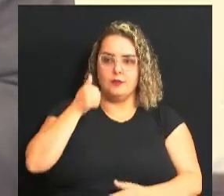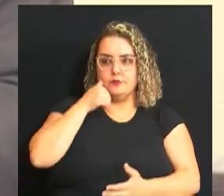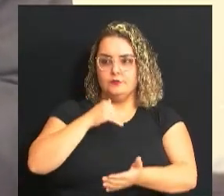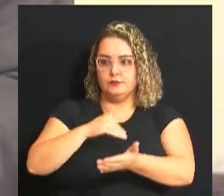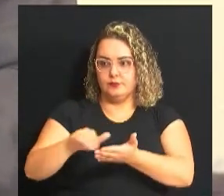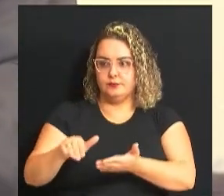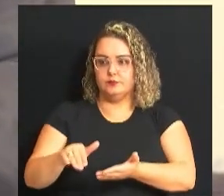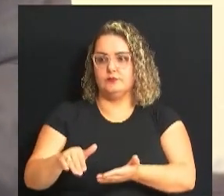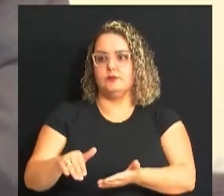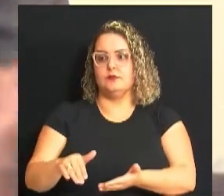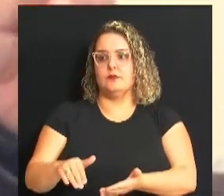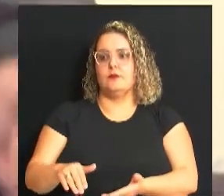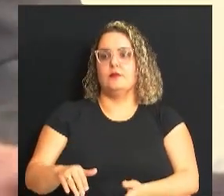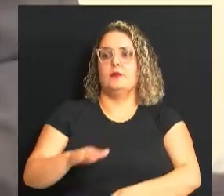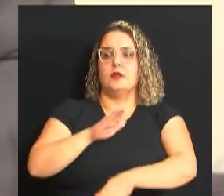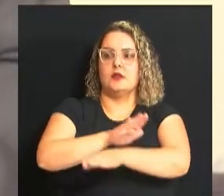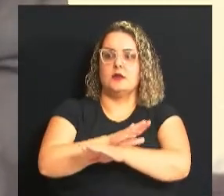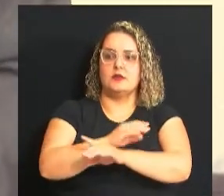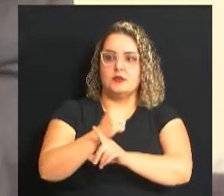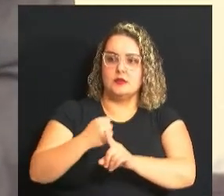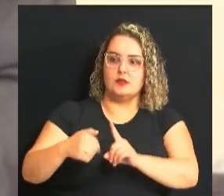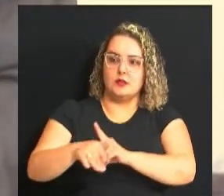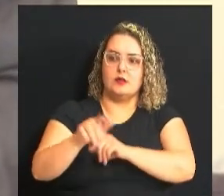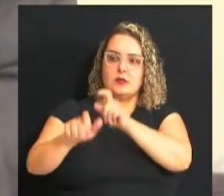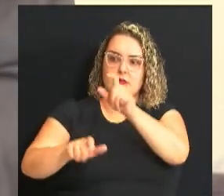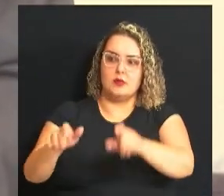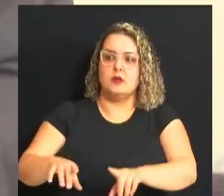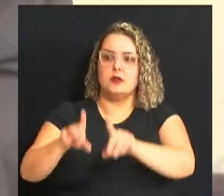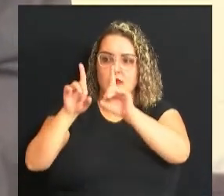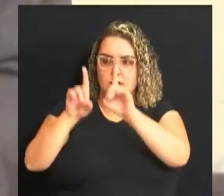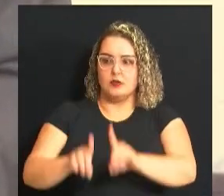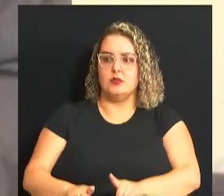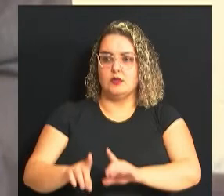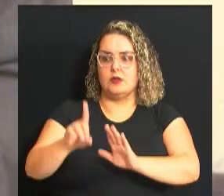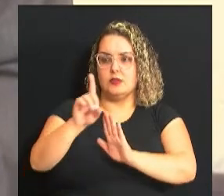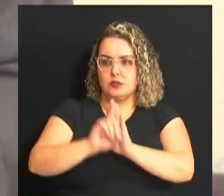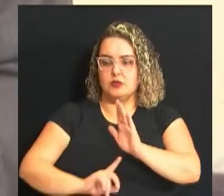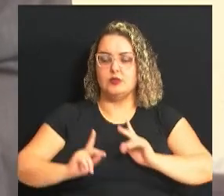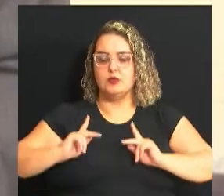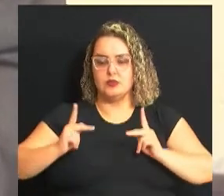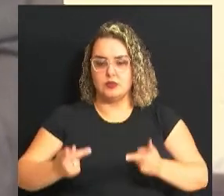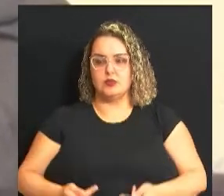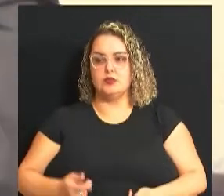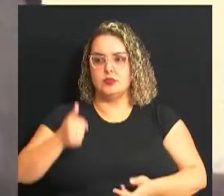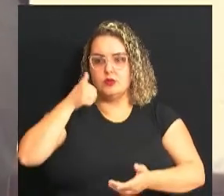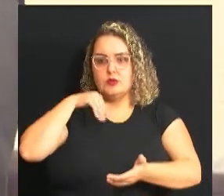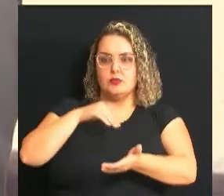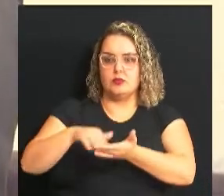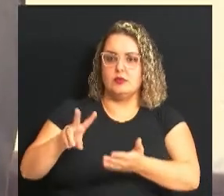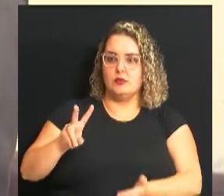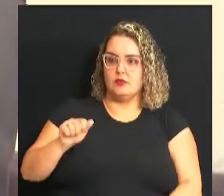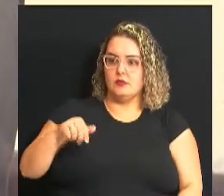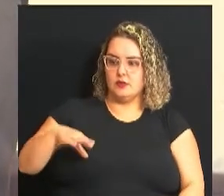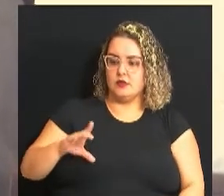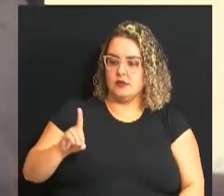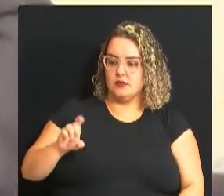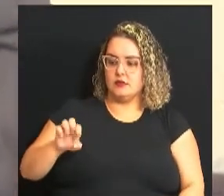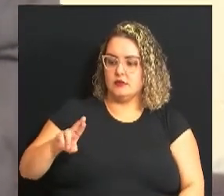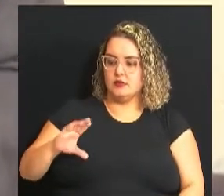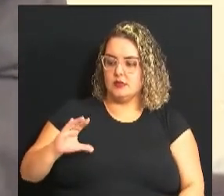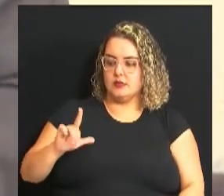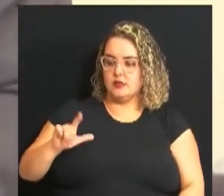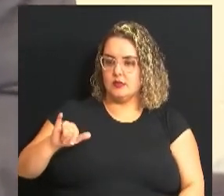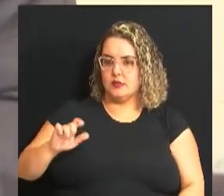Secretaria Municipal de Assistência Social e Pessoa com Deficiência e Direitos Humanos, a secretária Vandecléia Moro. Obrigado mais uma